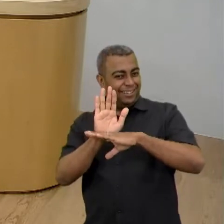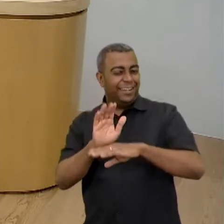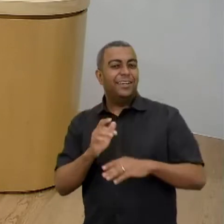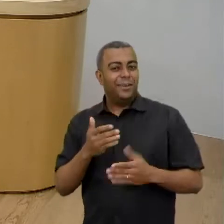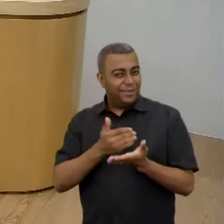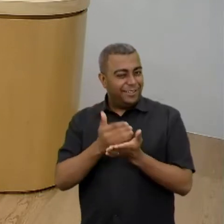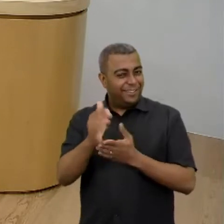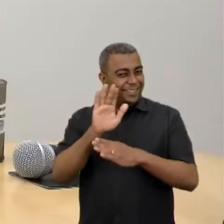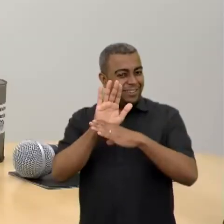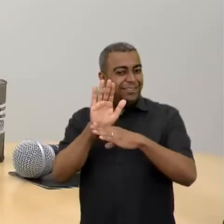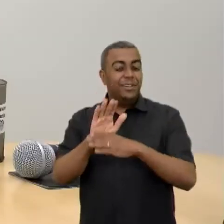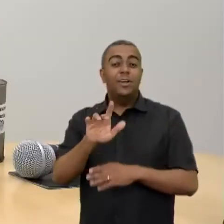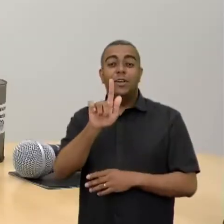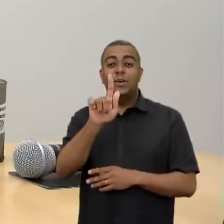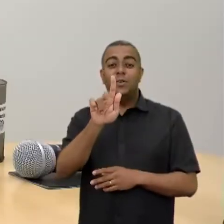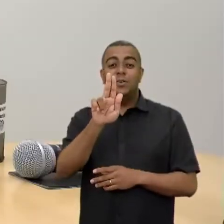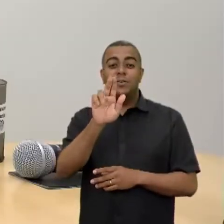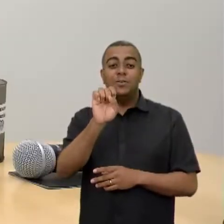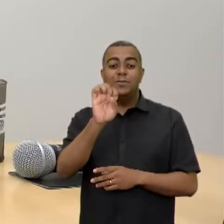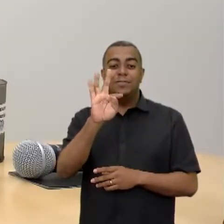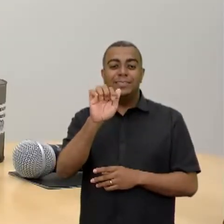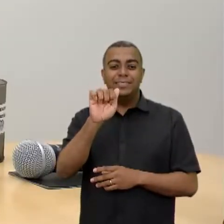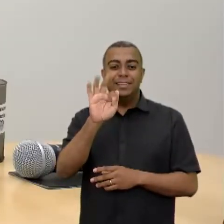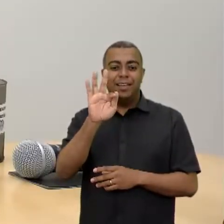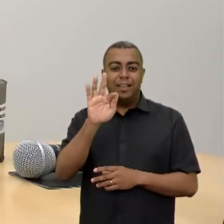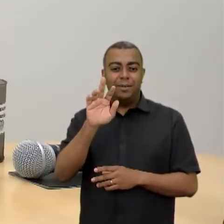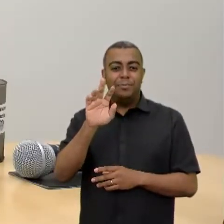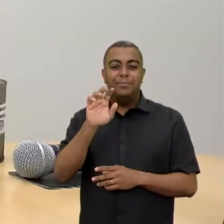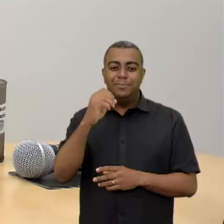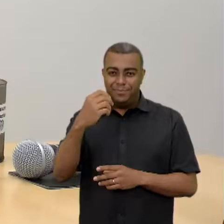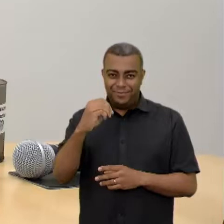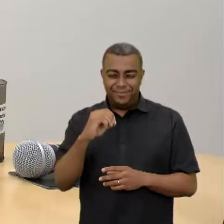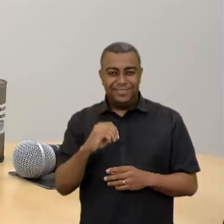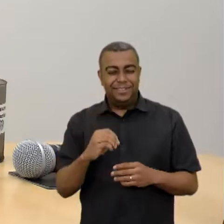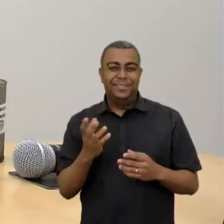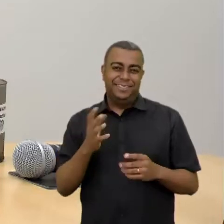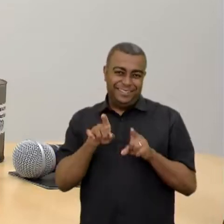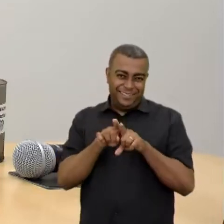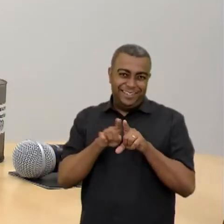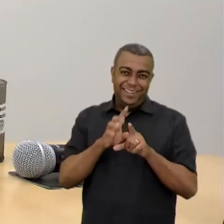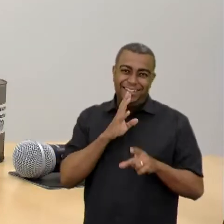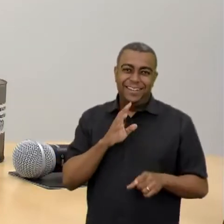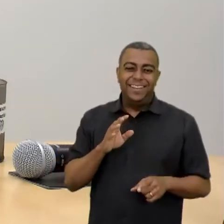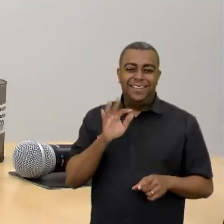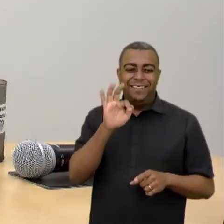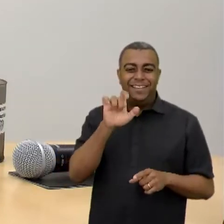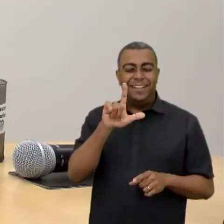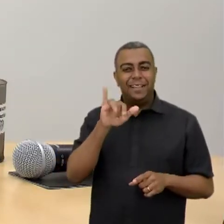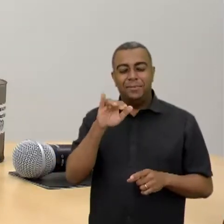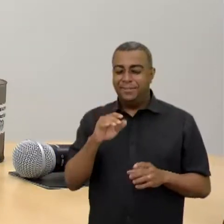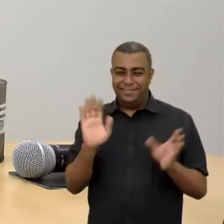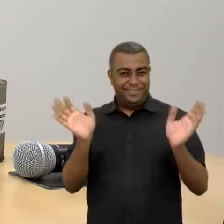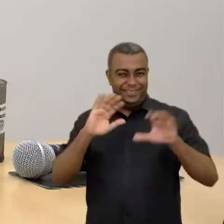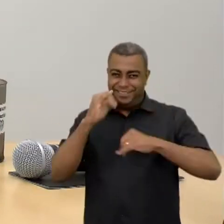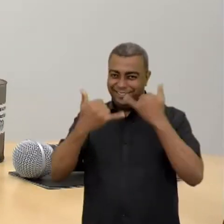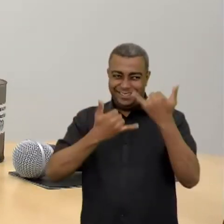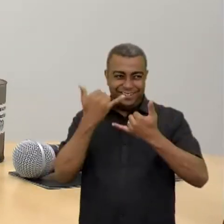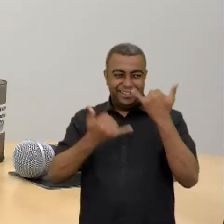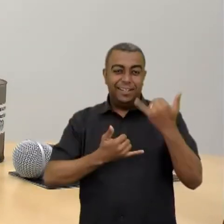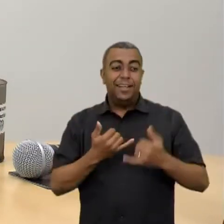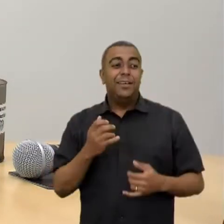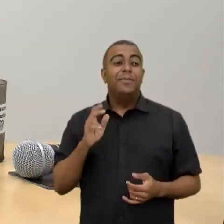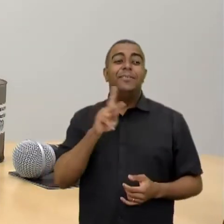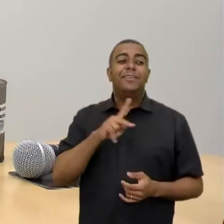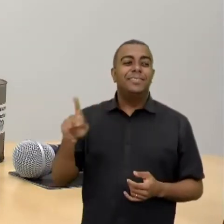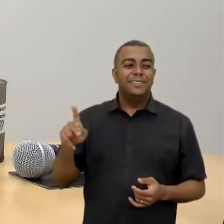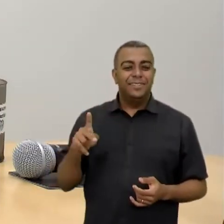ajudando. Já comecei ajudando. Gustavo, que na verdade é o Felipe, muito conhecido por Felipe. Sou o professor Mauro, né? Que prazer estar aqui com